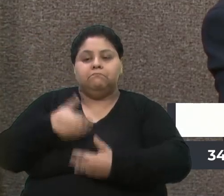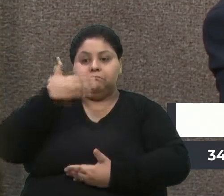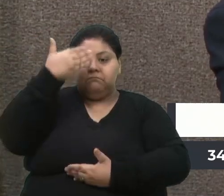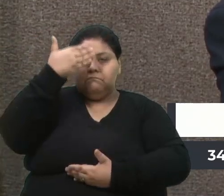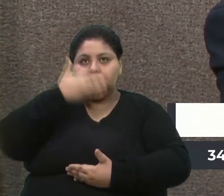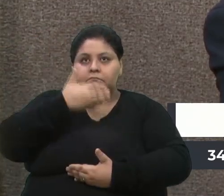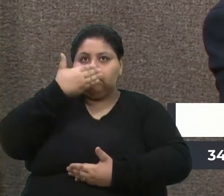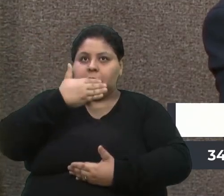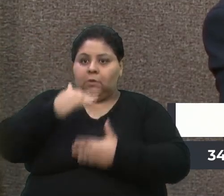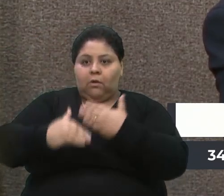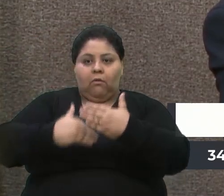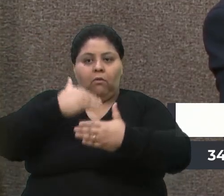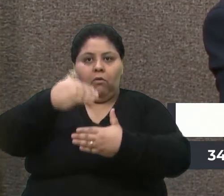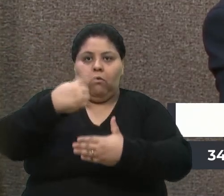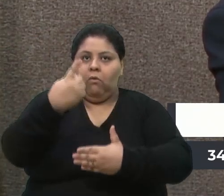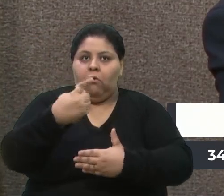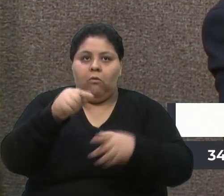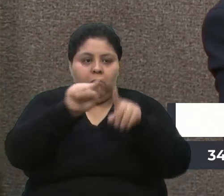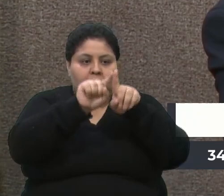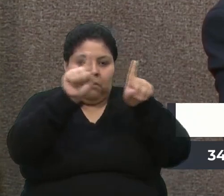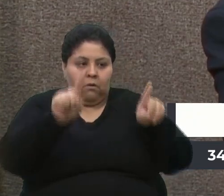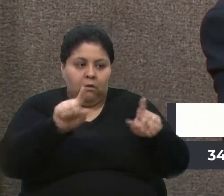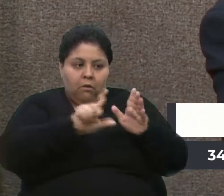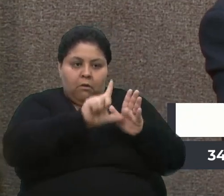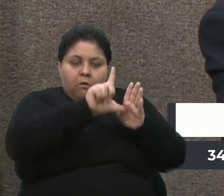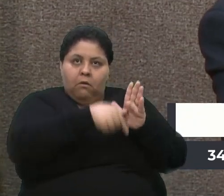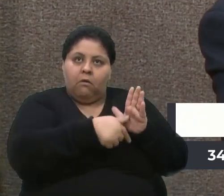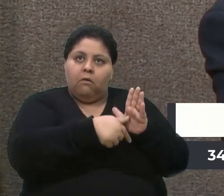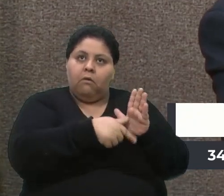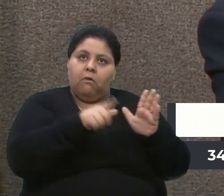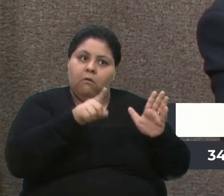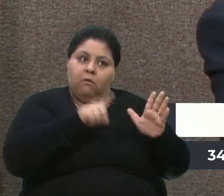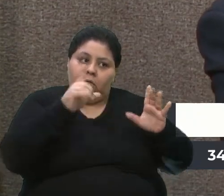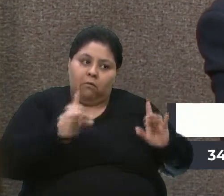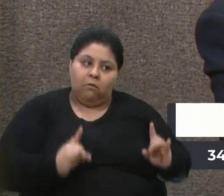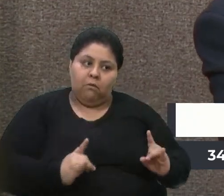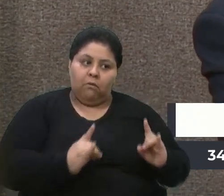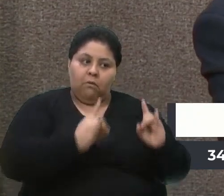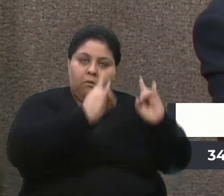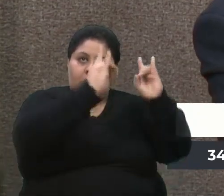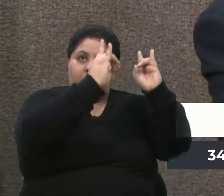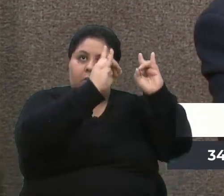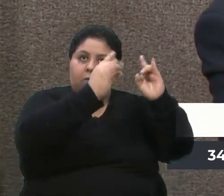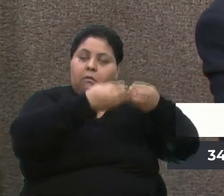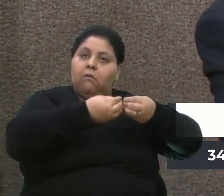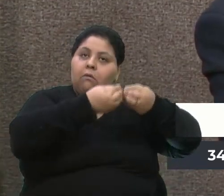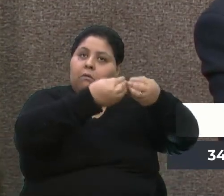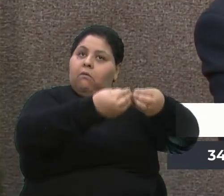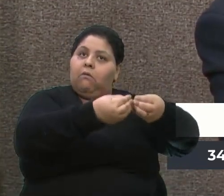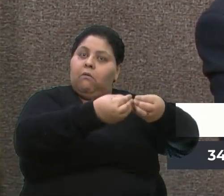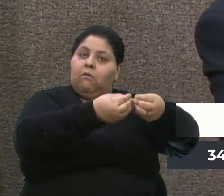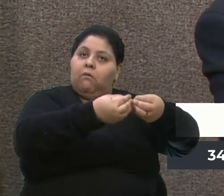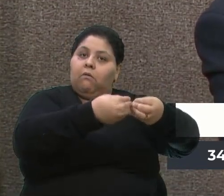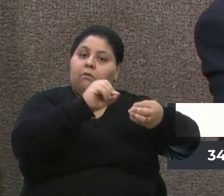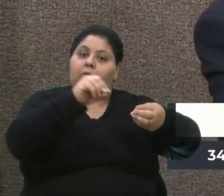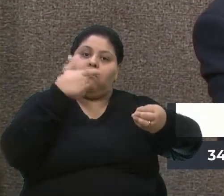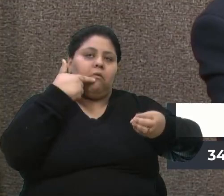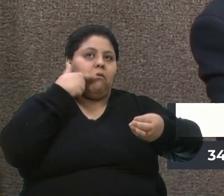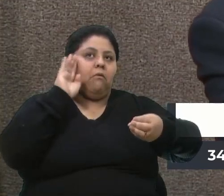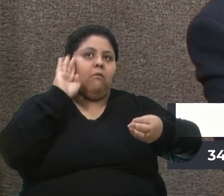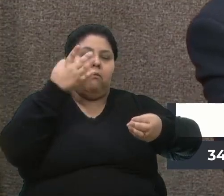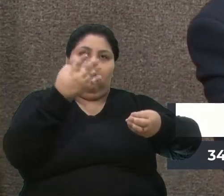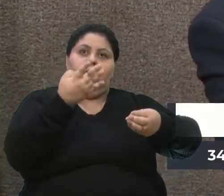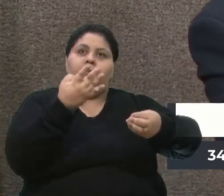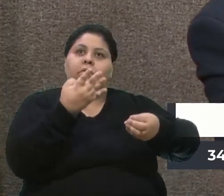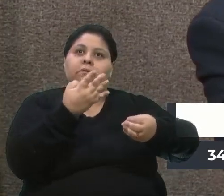uma quadra depois da UBS do Rio Branco, tem ali um prédio oferecendo exatamente isso que acontece na ANAREC. A